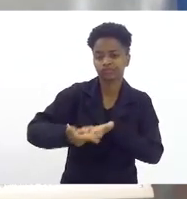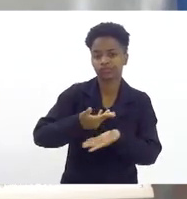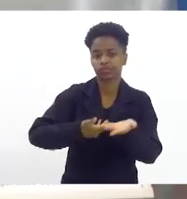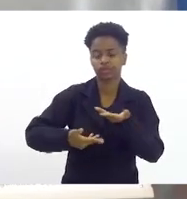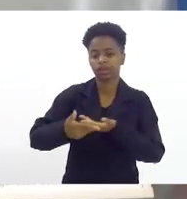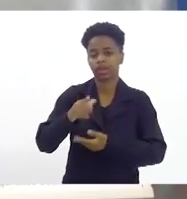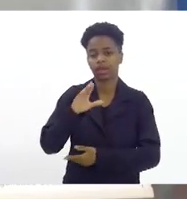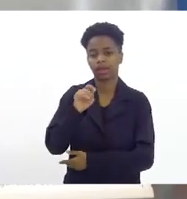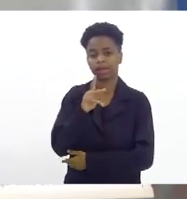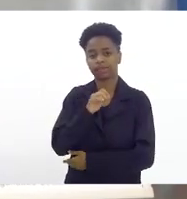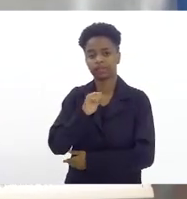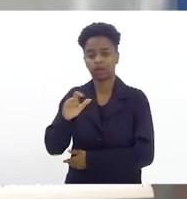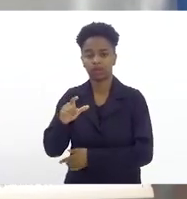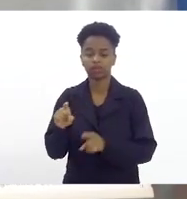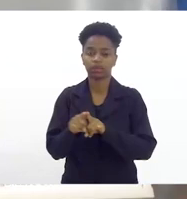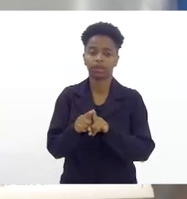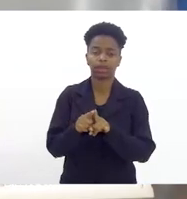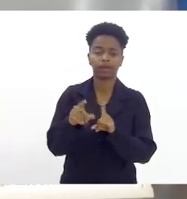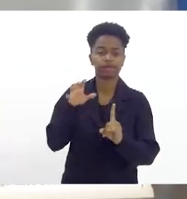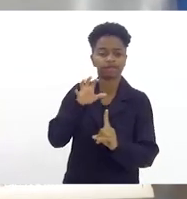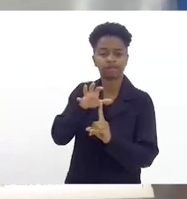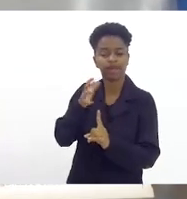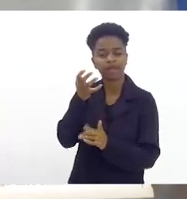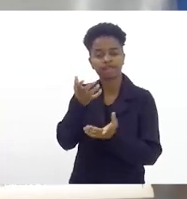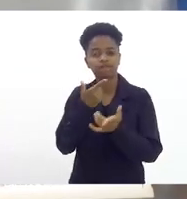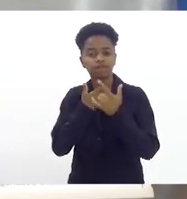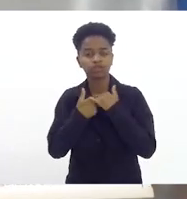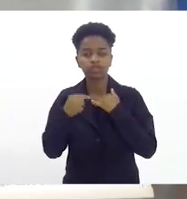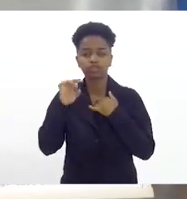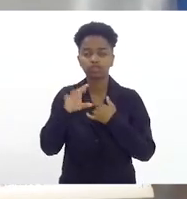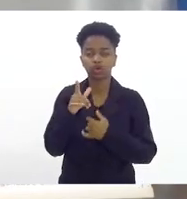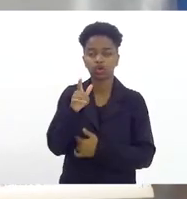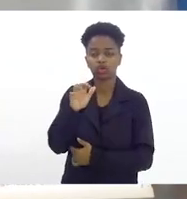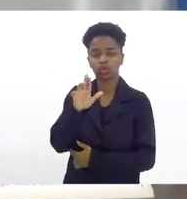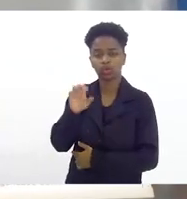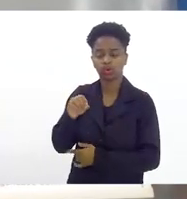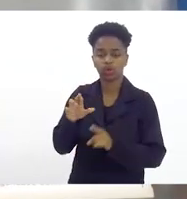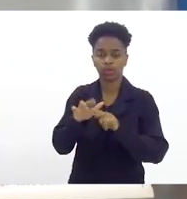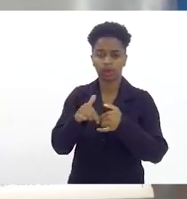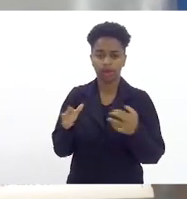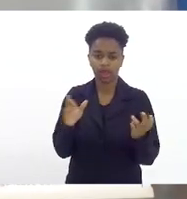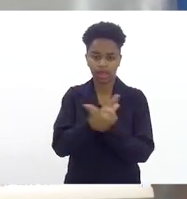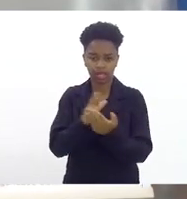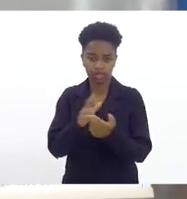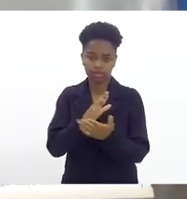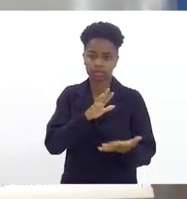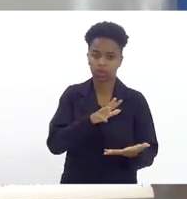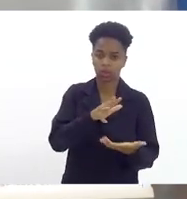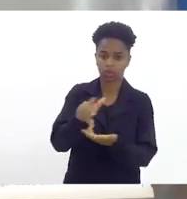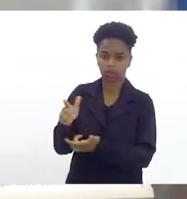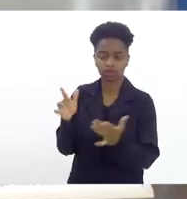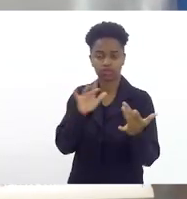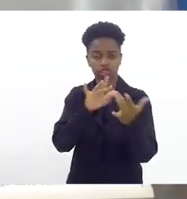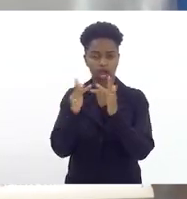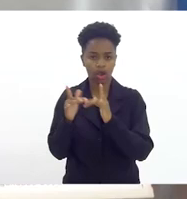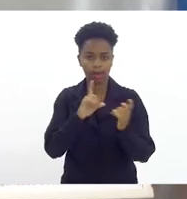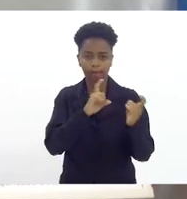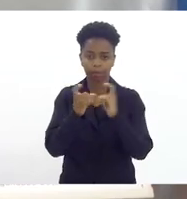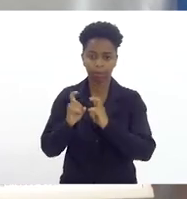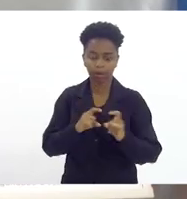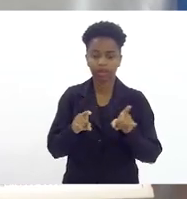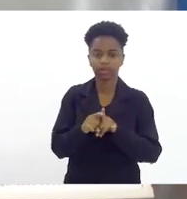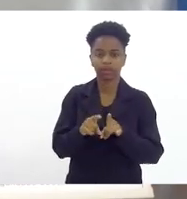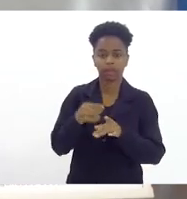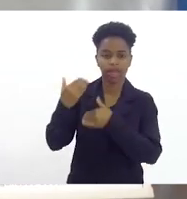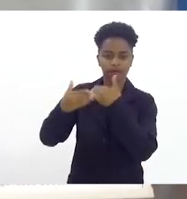a perseguição da maximização do lucro através de deixa relações articuladas internacionalmente através é do avanço